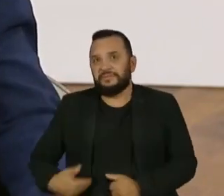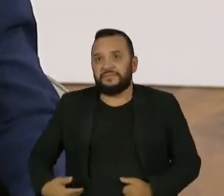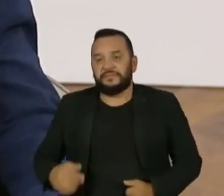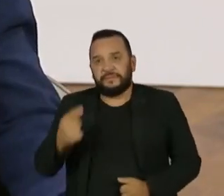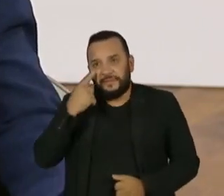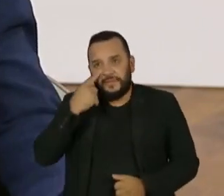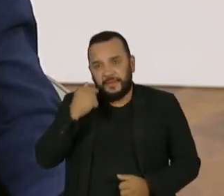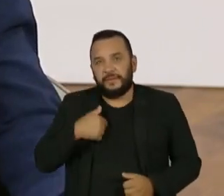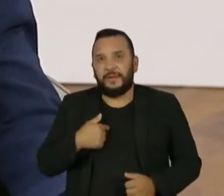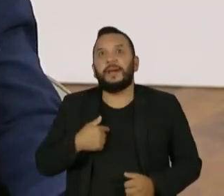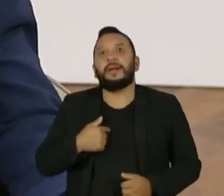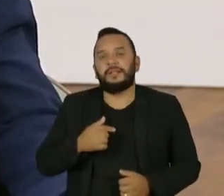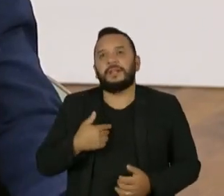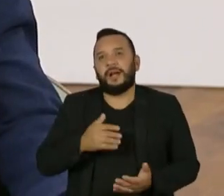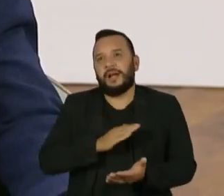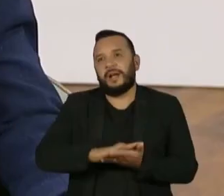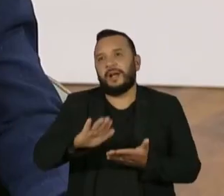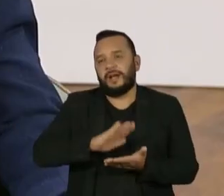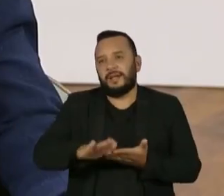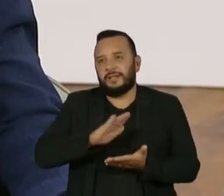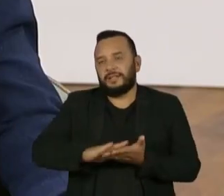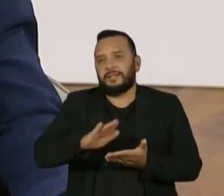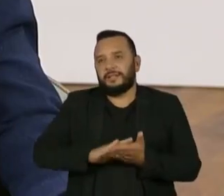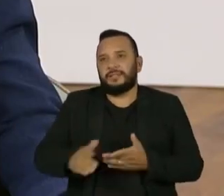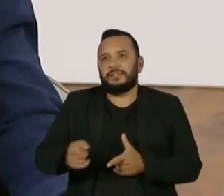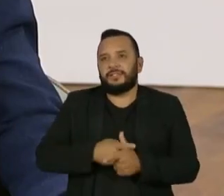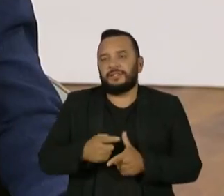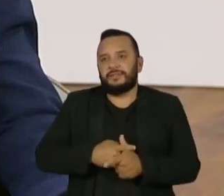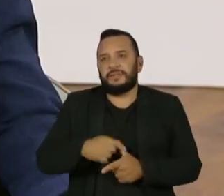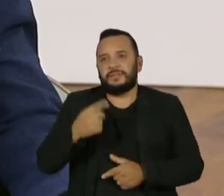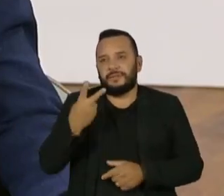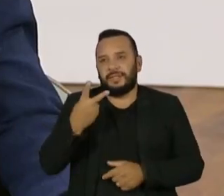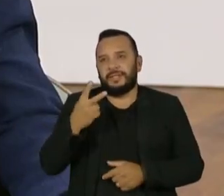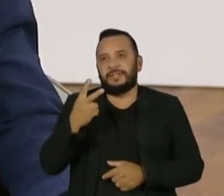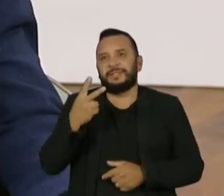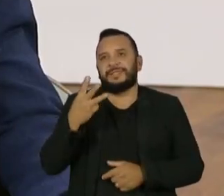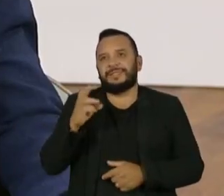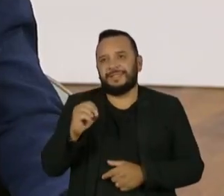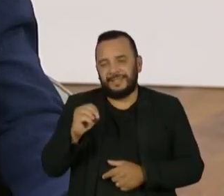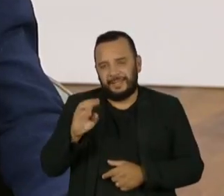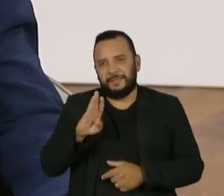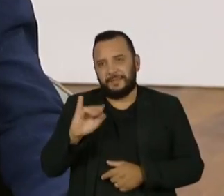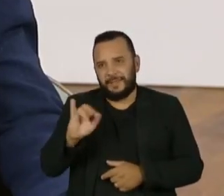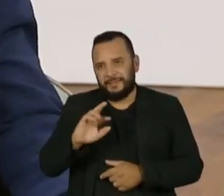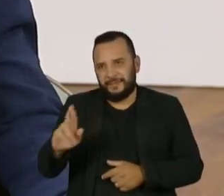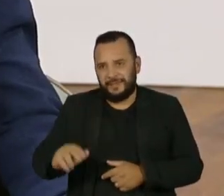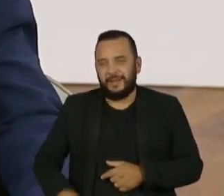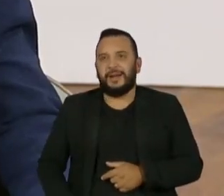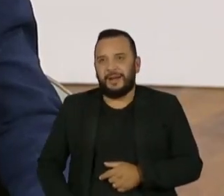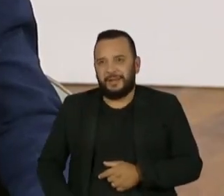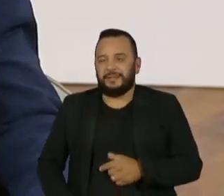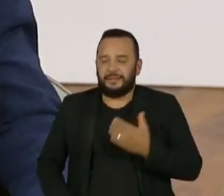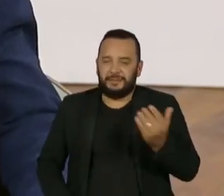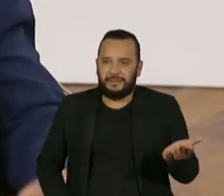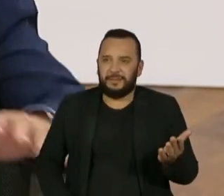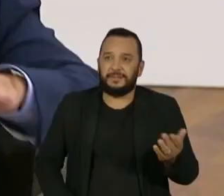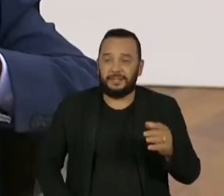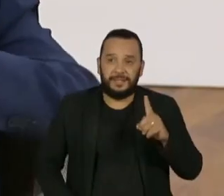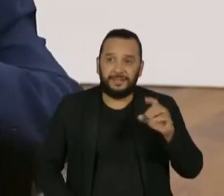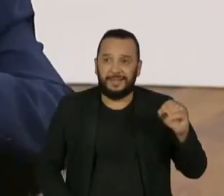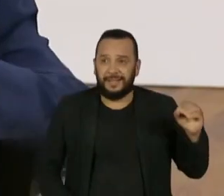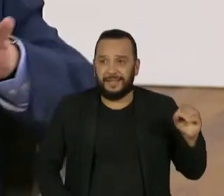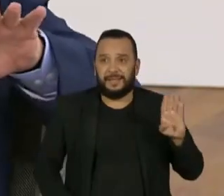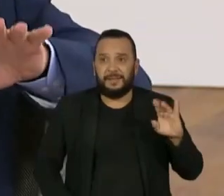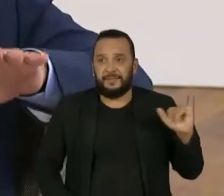de 230 bilhões de reais, contra uma expectativa de pouco menos de 100 bi, 1% do PIB, deu 12,1%. Então,